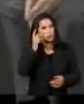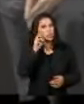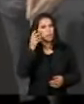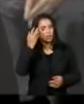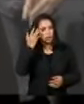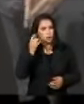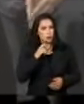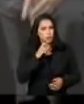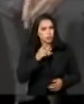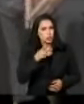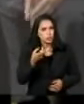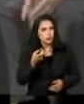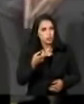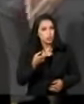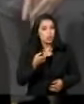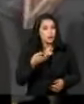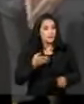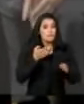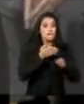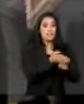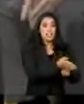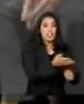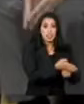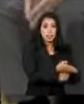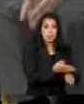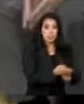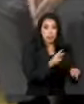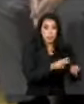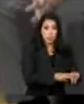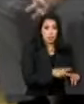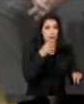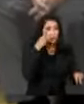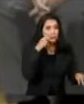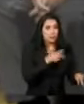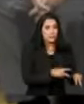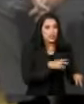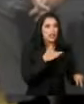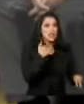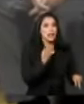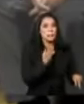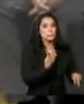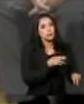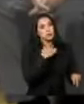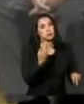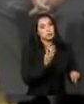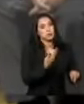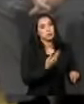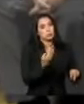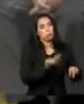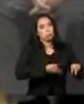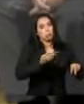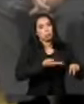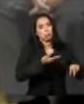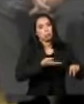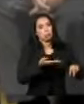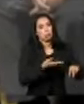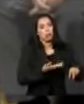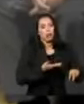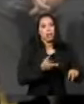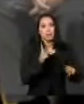um presídio. Eu vi cenas como ministro horrorosas, de cabeça sendo decapitadas e transformadas como um jogo de futebol,